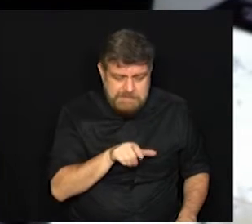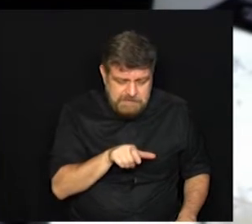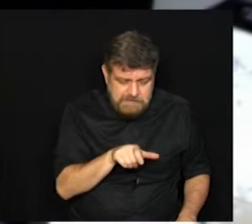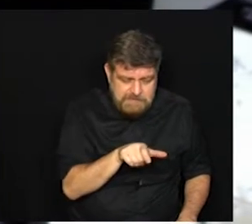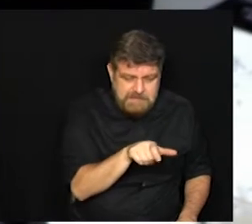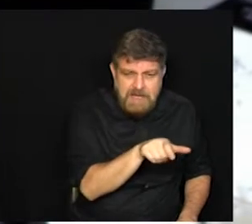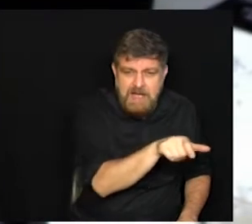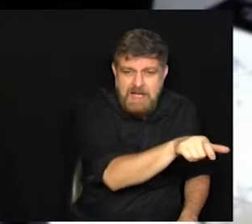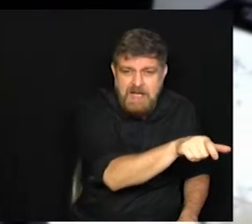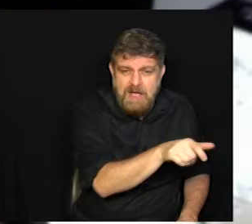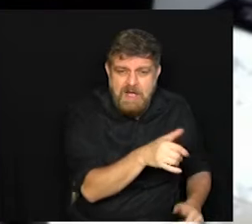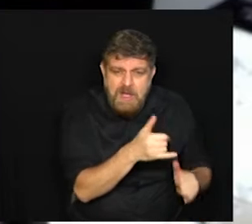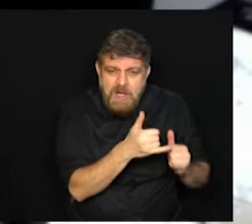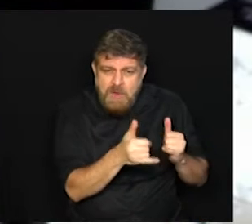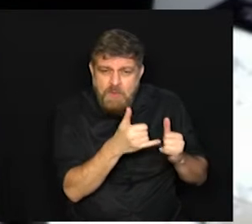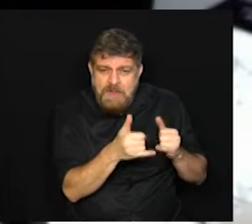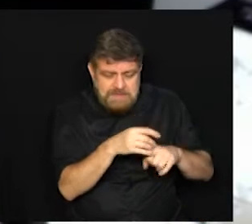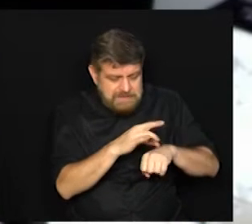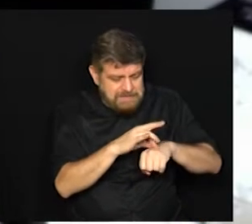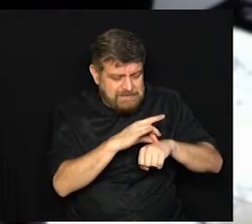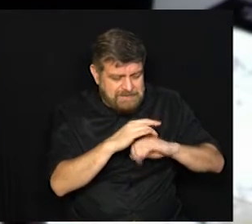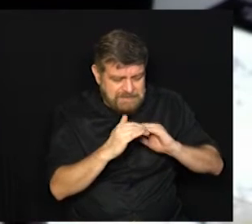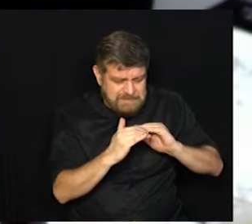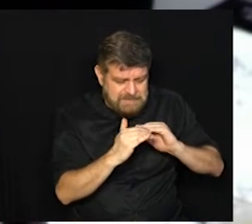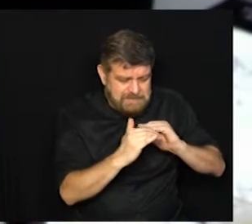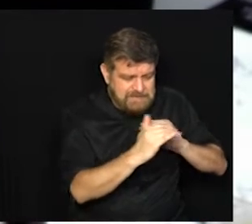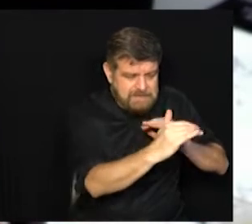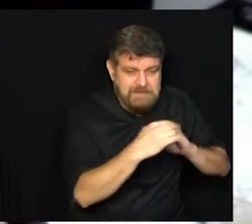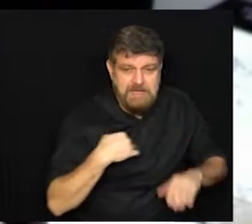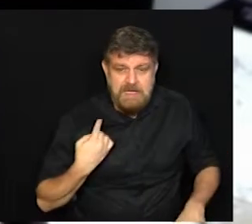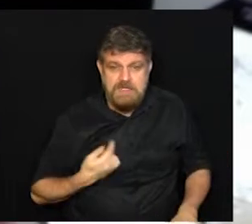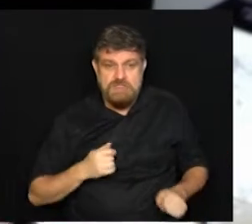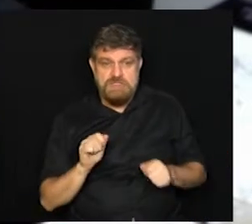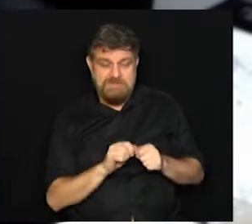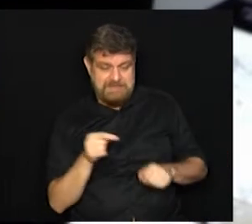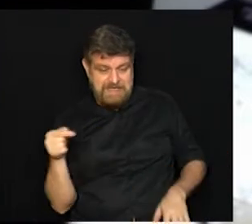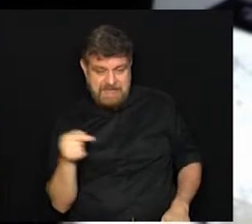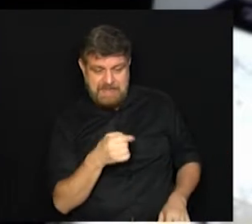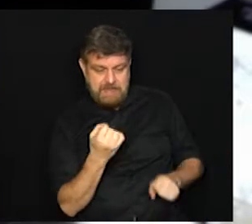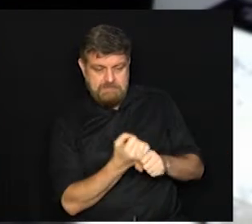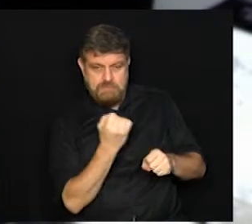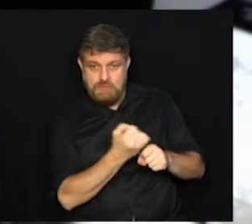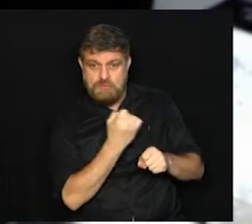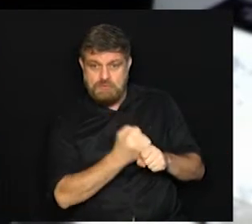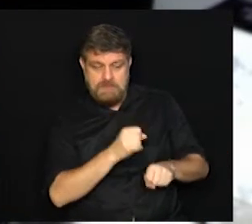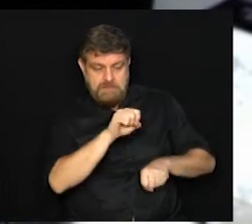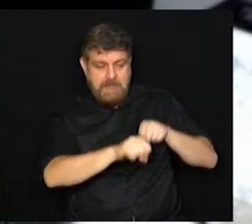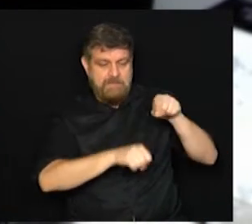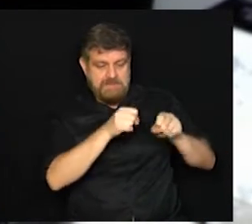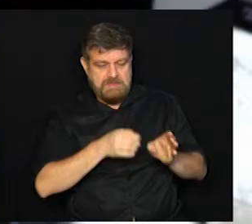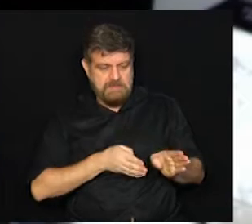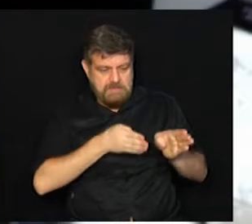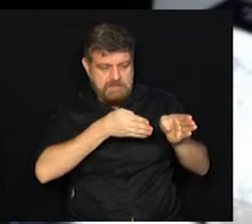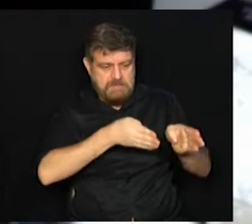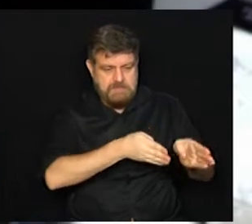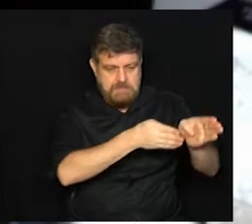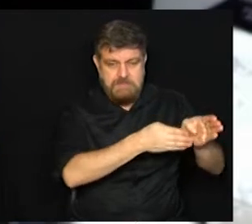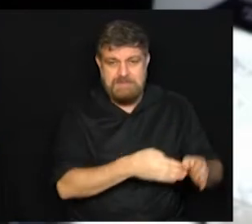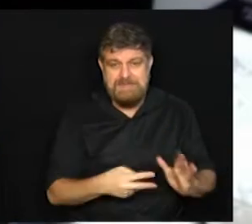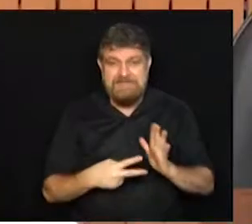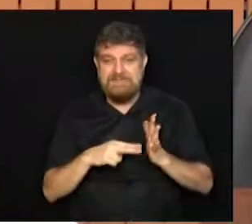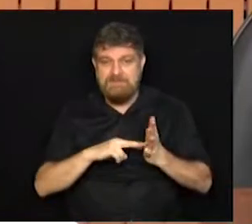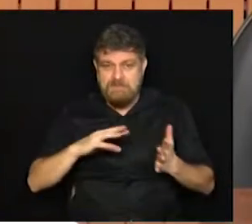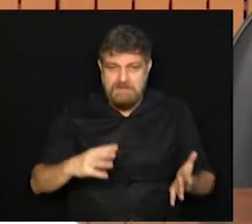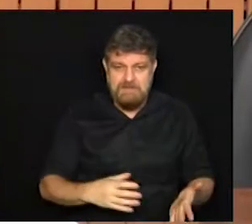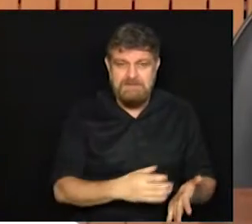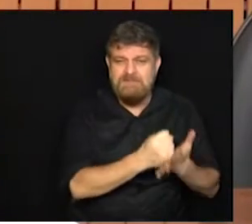um pedaço dele tem pavimentação. A gente faria realmente uma ciclovia, né? Seria uma recuperação. Depois da